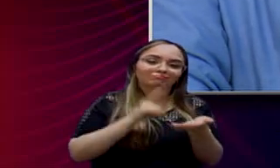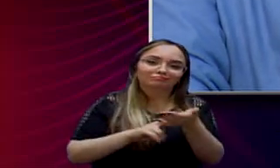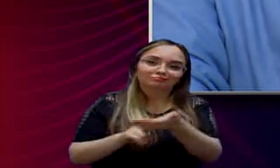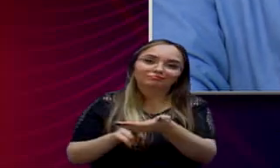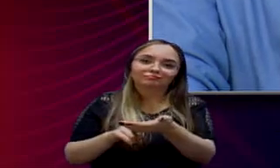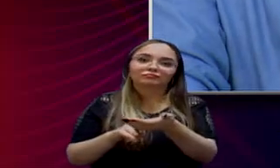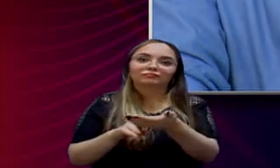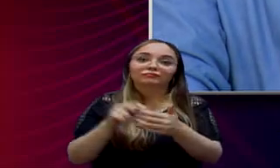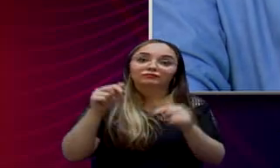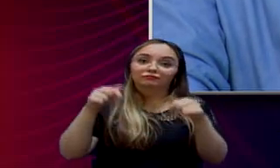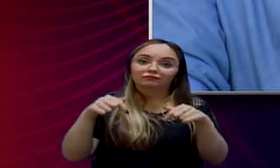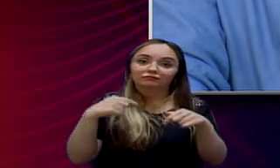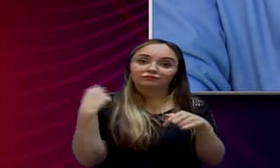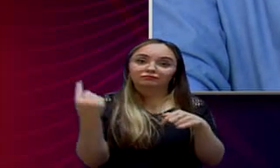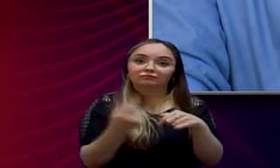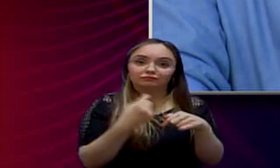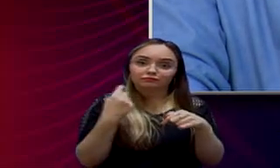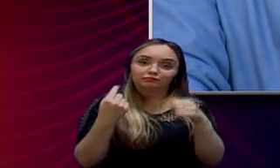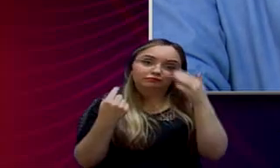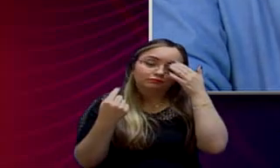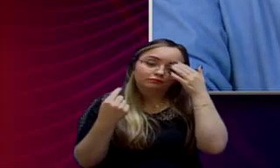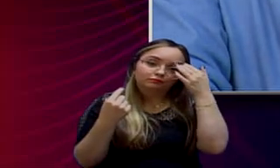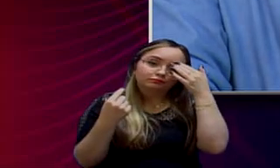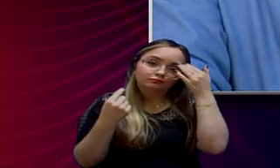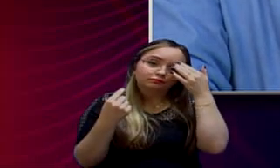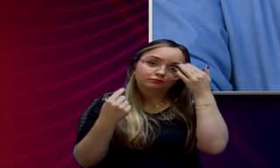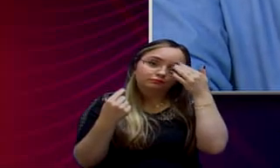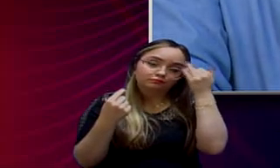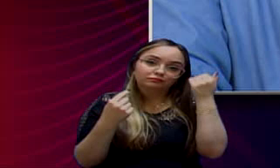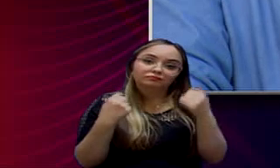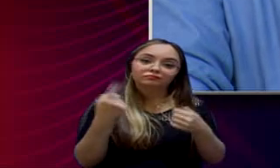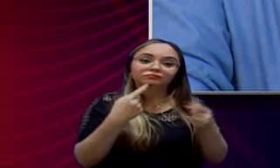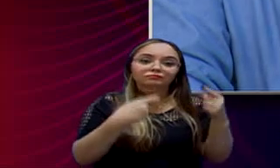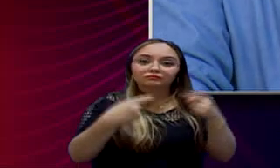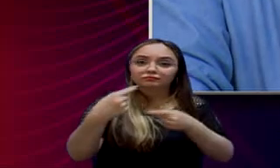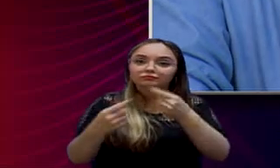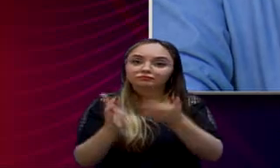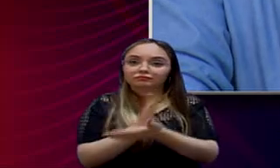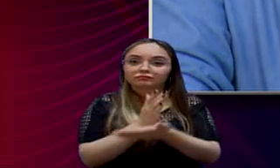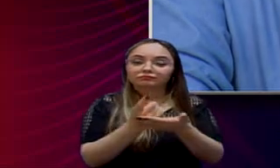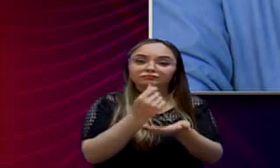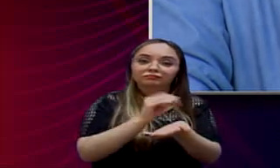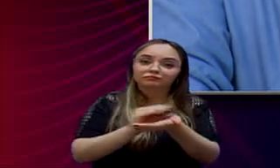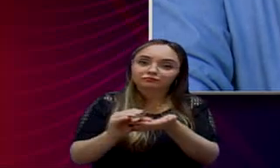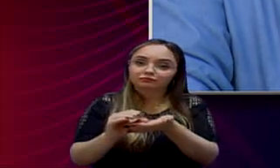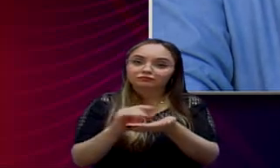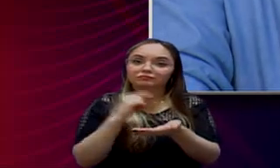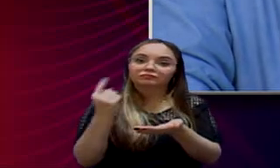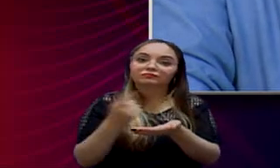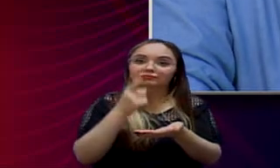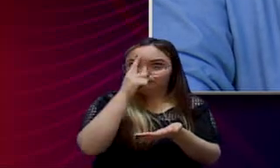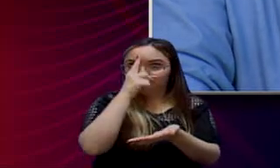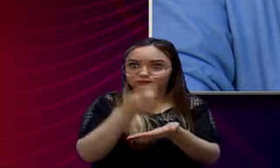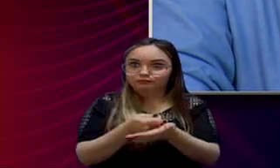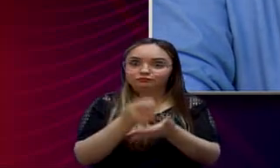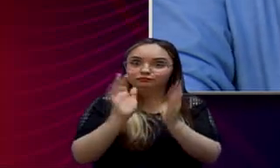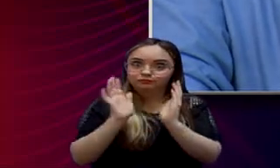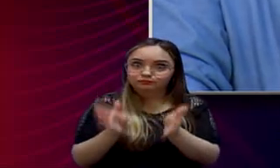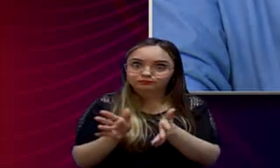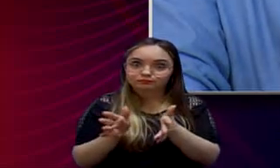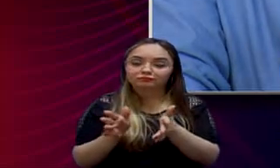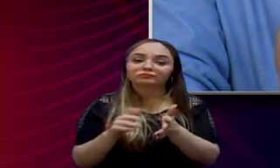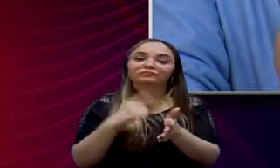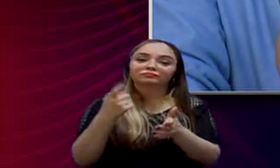o nosso setor de glosa discute alguns lançamentos e assim que dirimidos os lançamentos